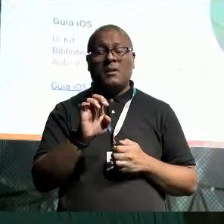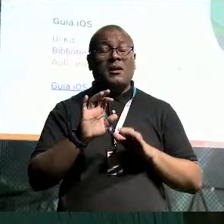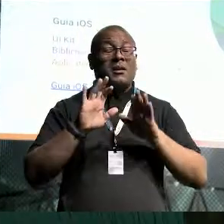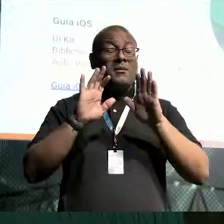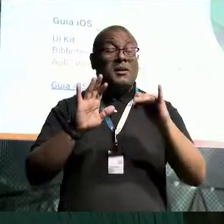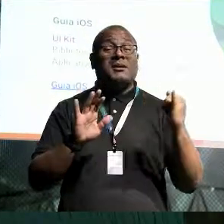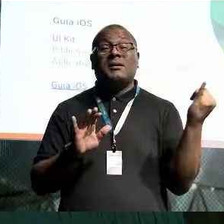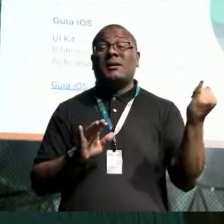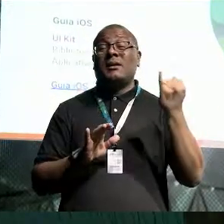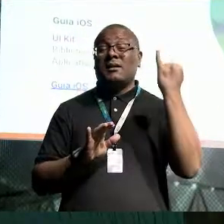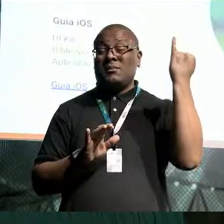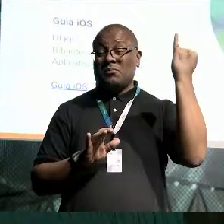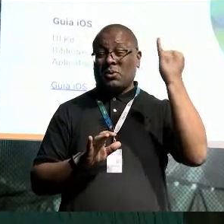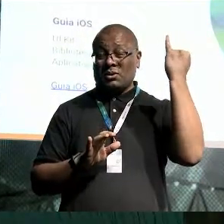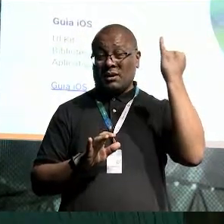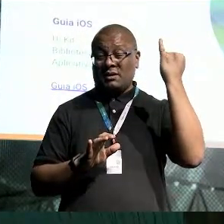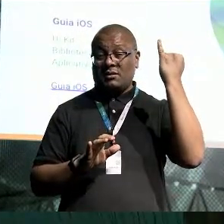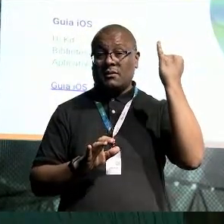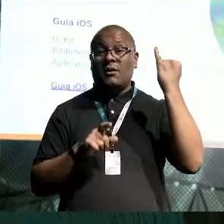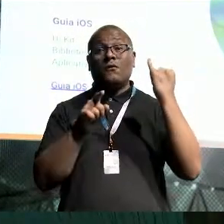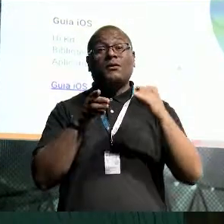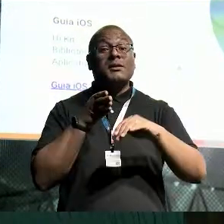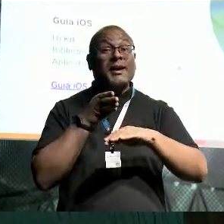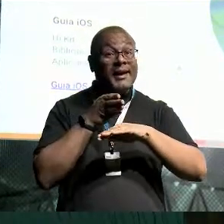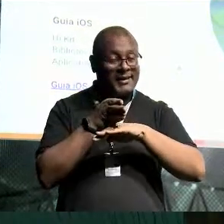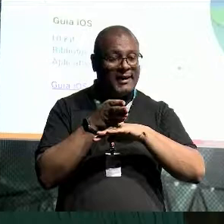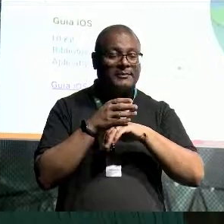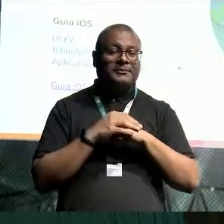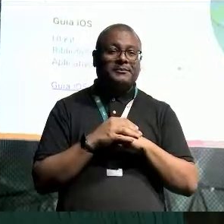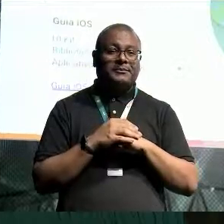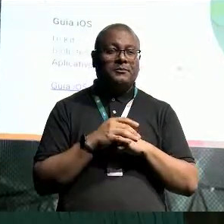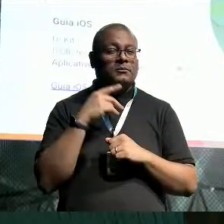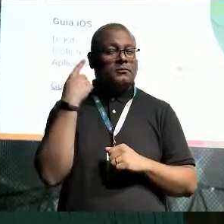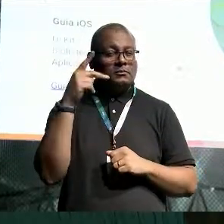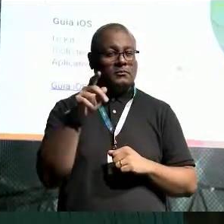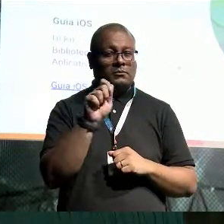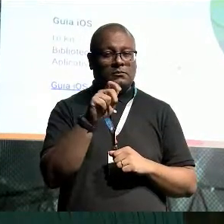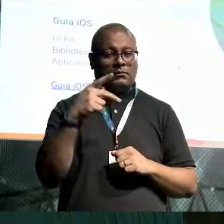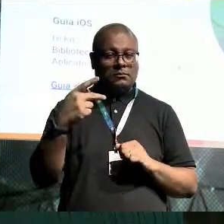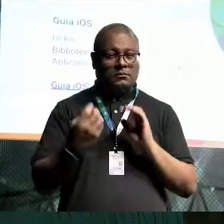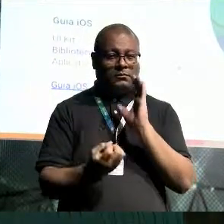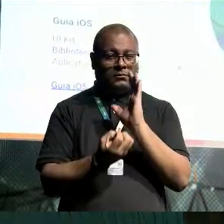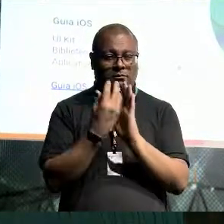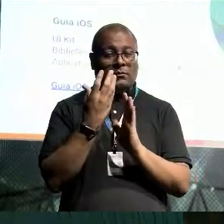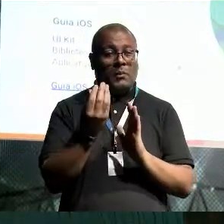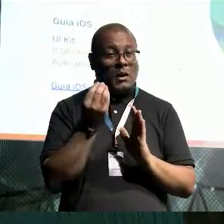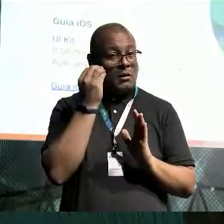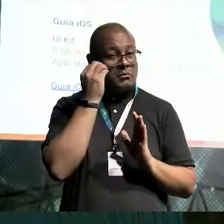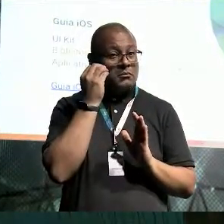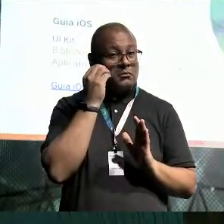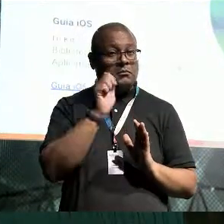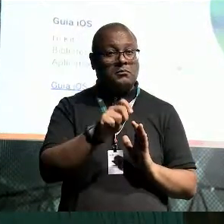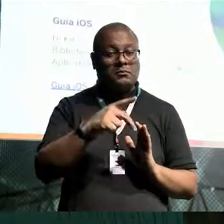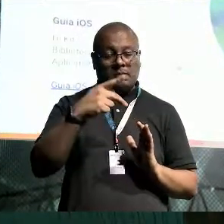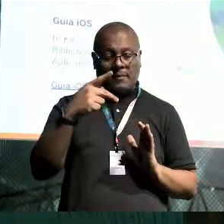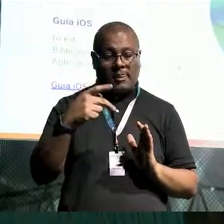extremamente importante. Mas, assim, se você vai fazer os seus aplicativos e quer fazer os seus